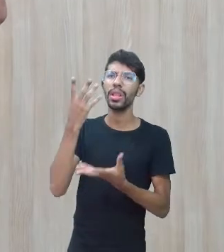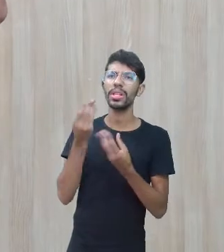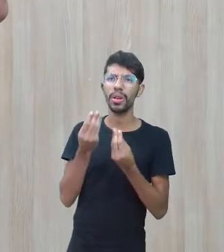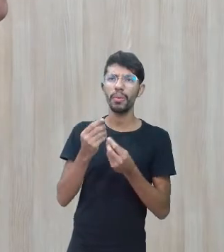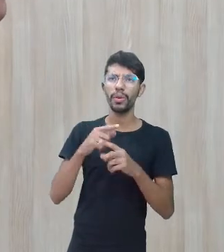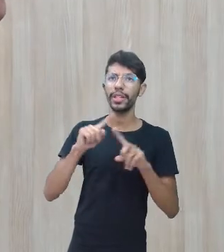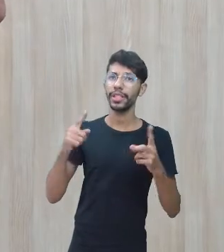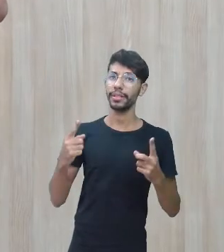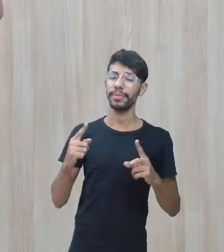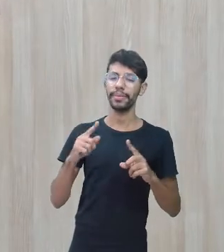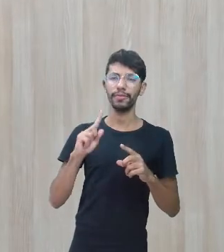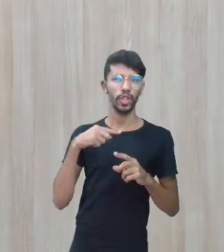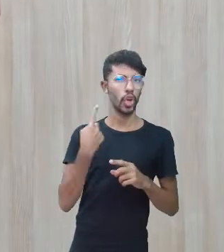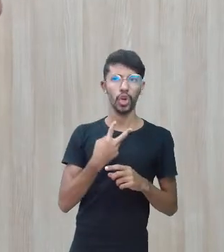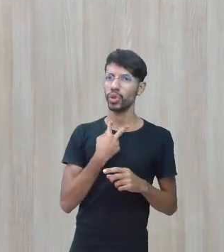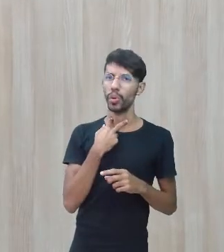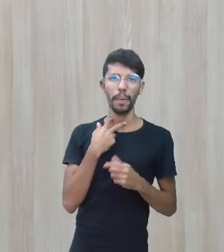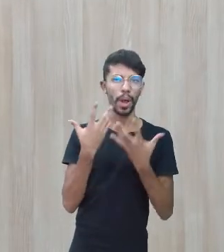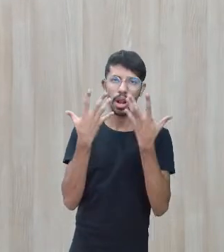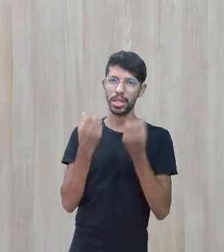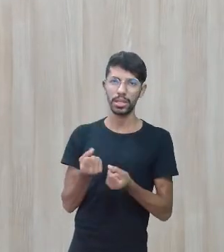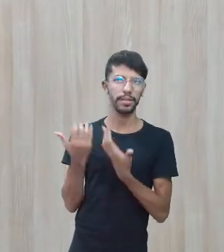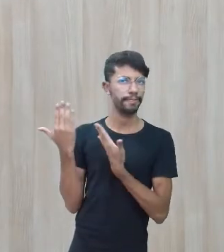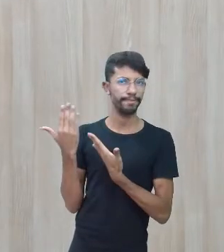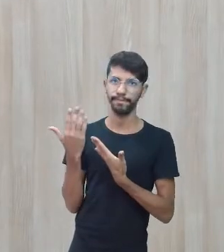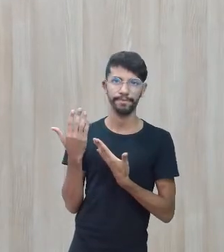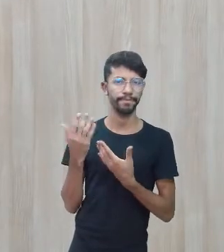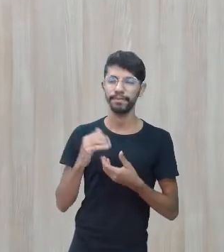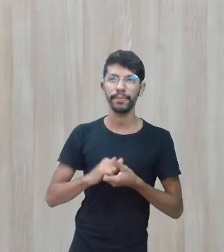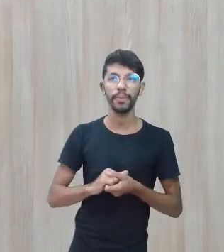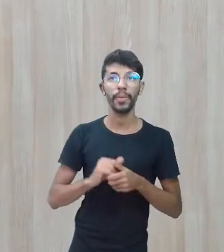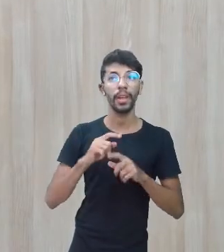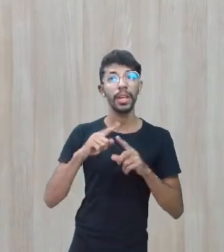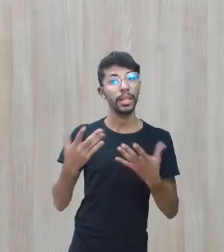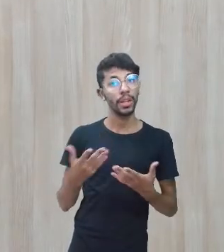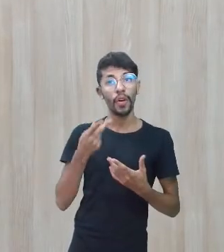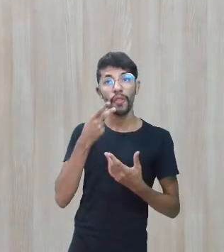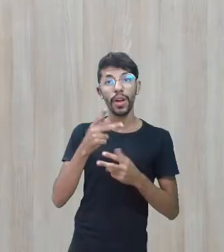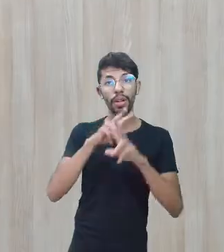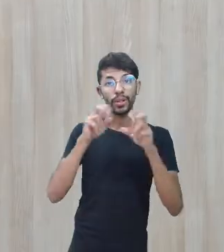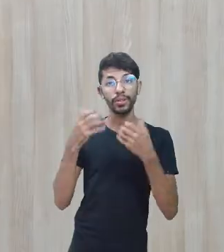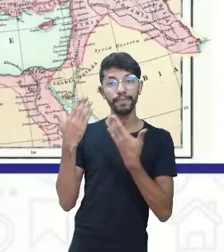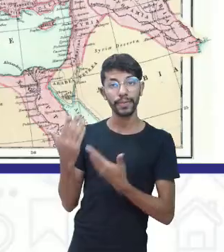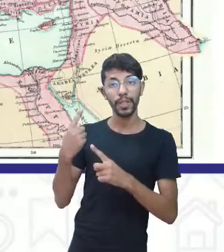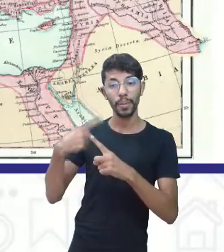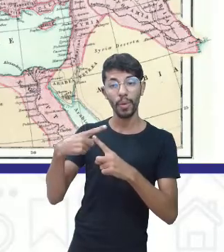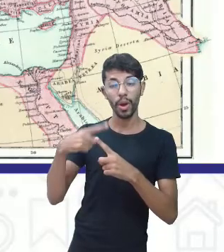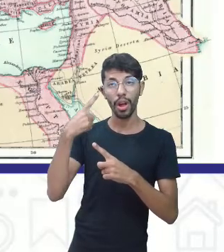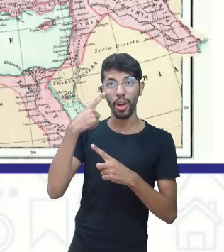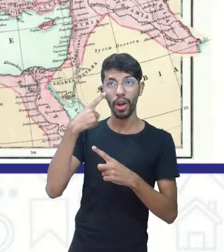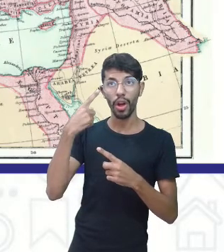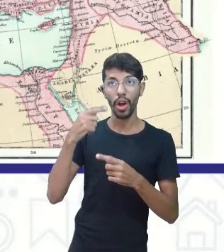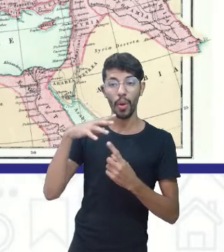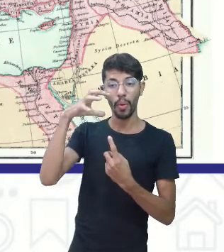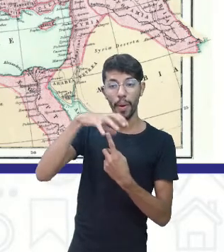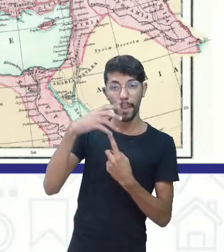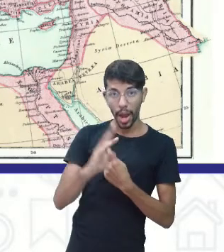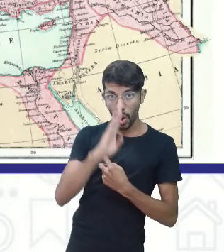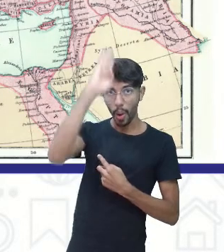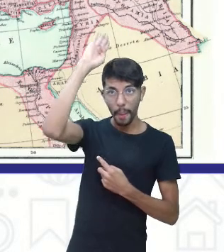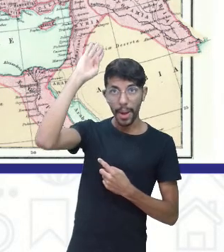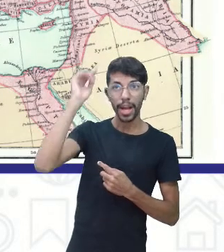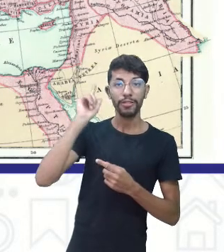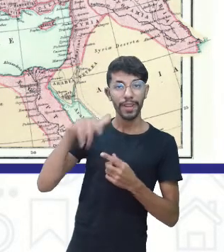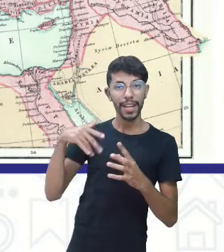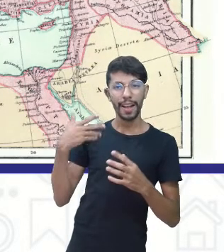tá? E aí eu estou colocando isso porque o Império Romano era mestre nisso. Os romanos, gente, A gente tem um